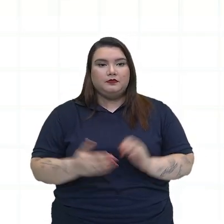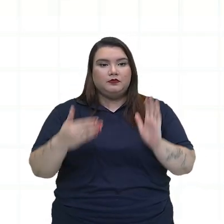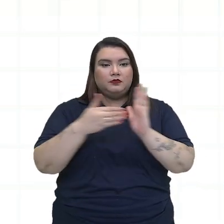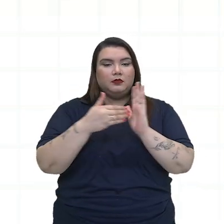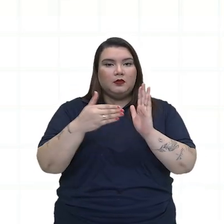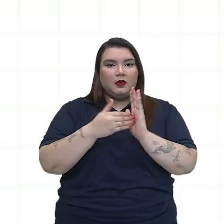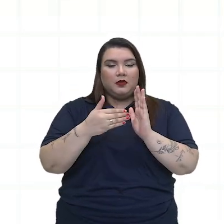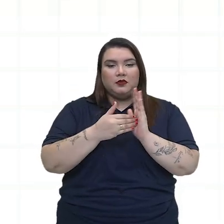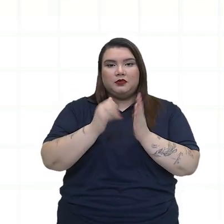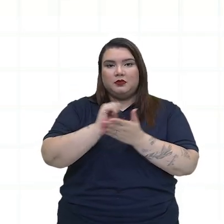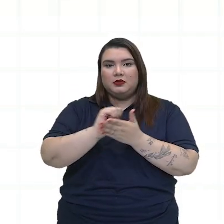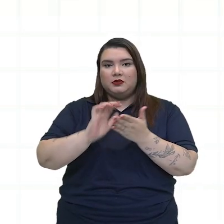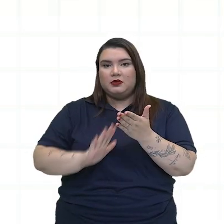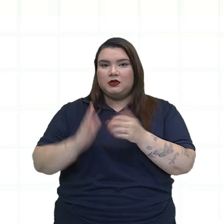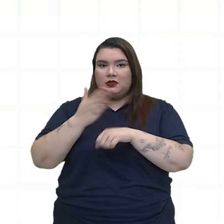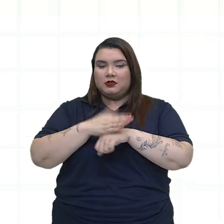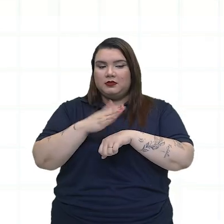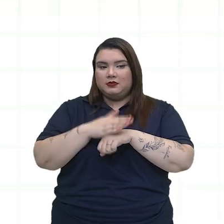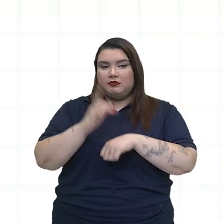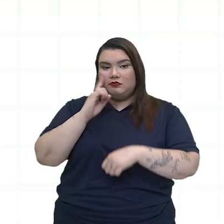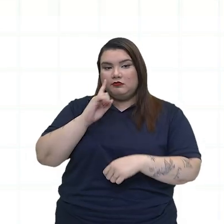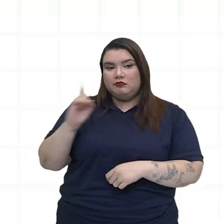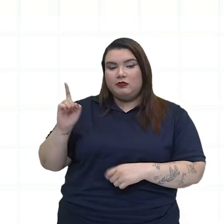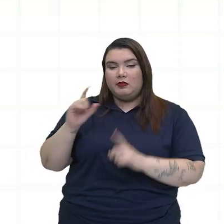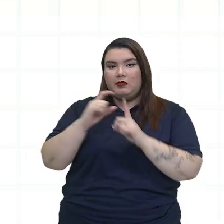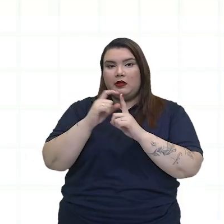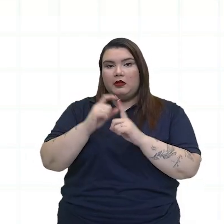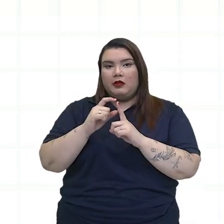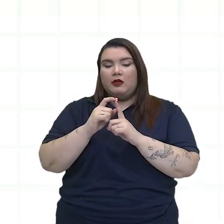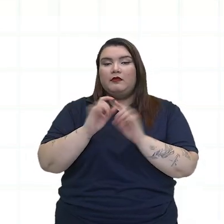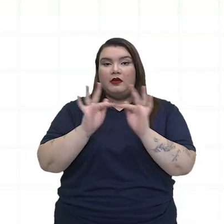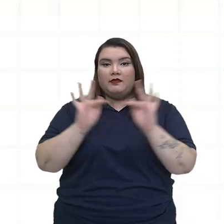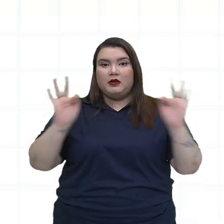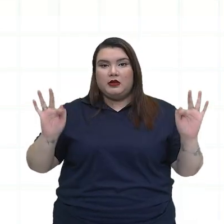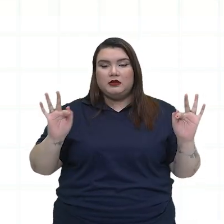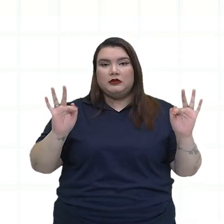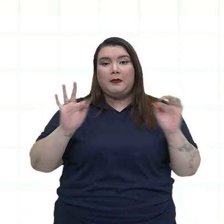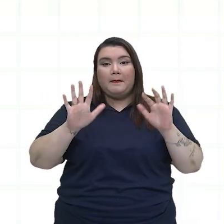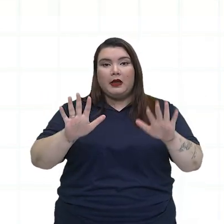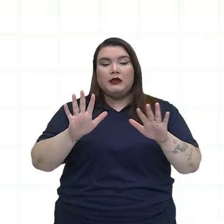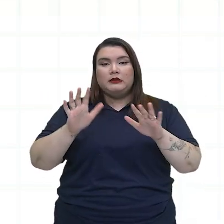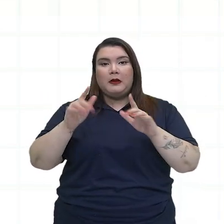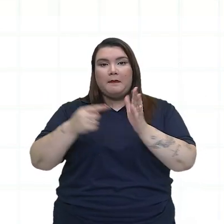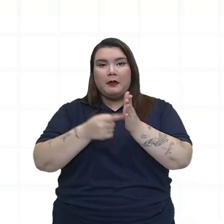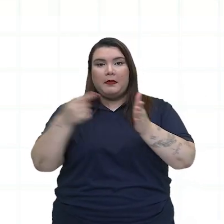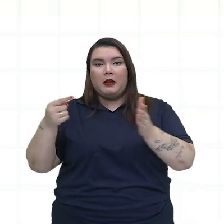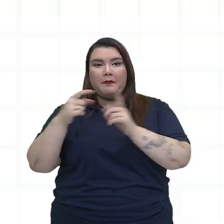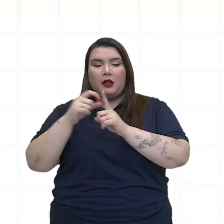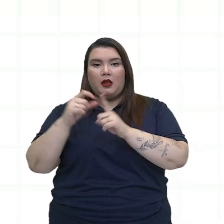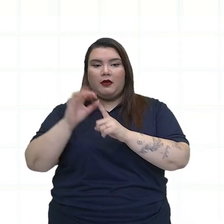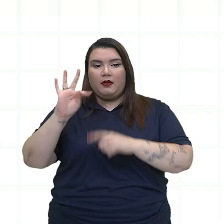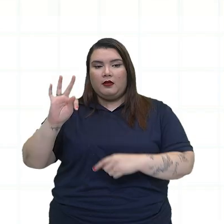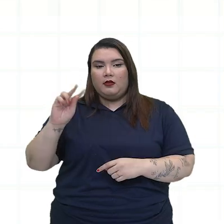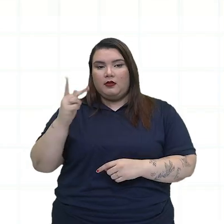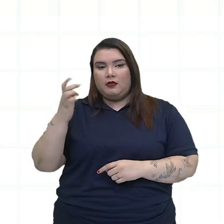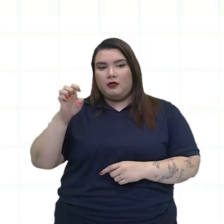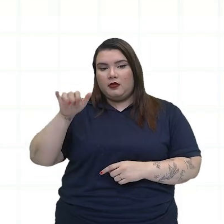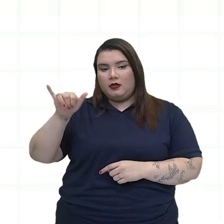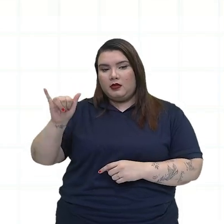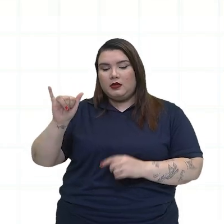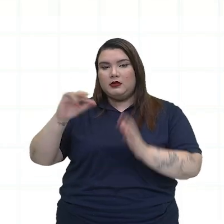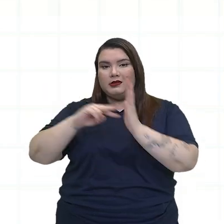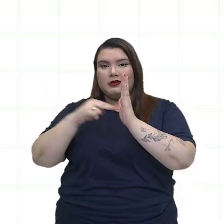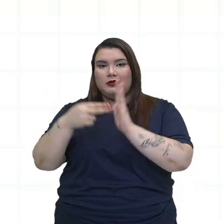A última, eu tenho they. They. They significa